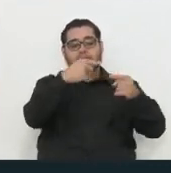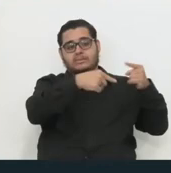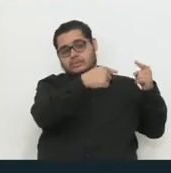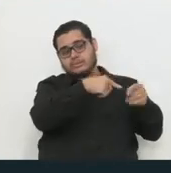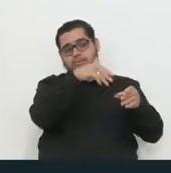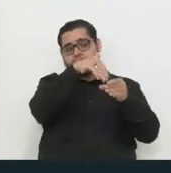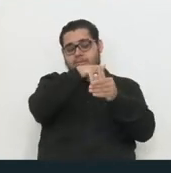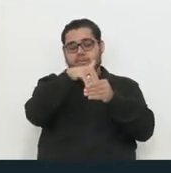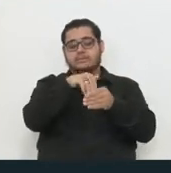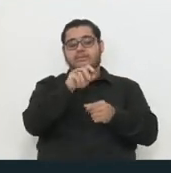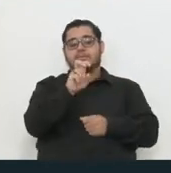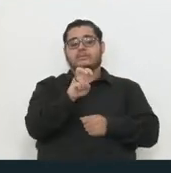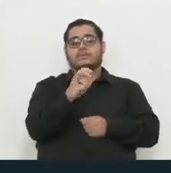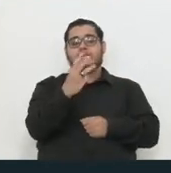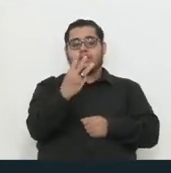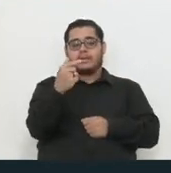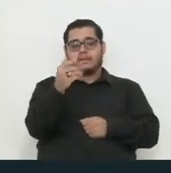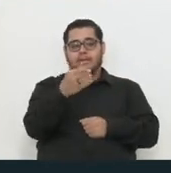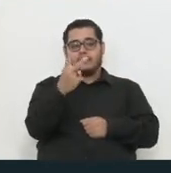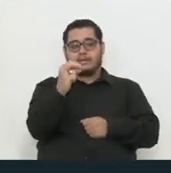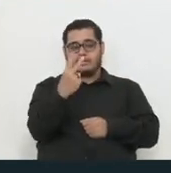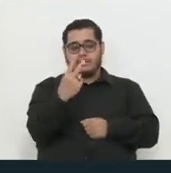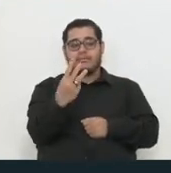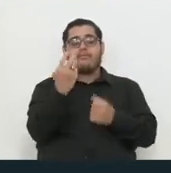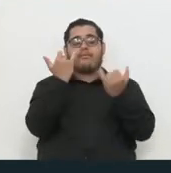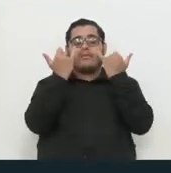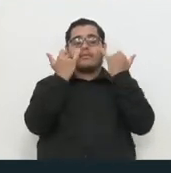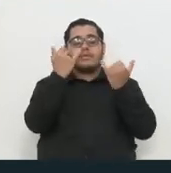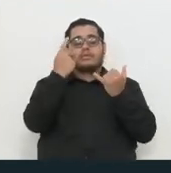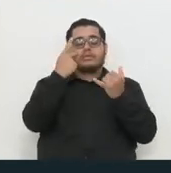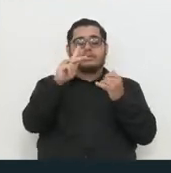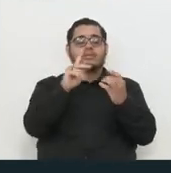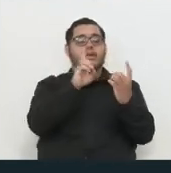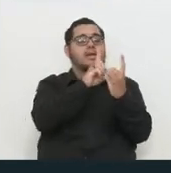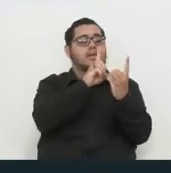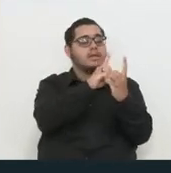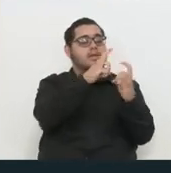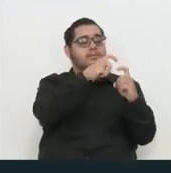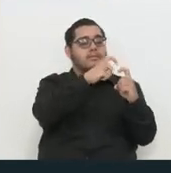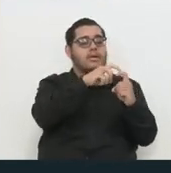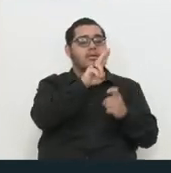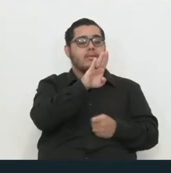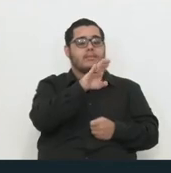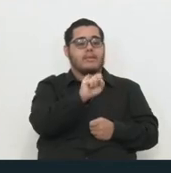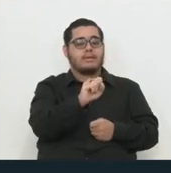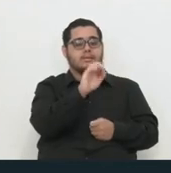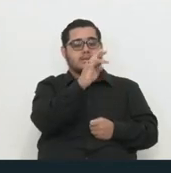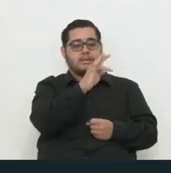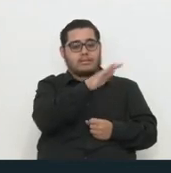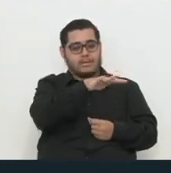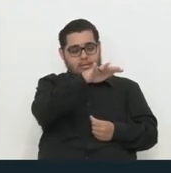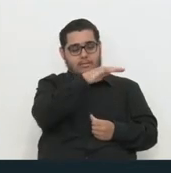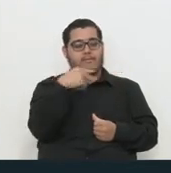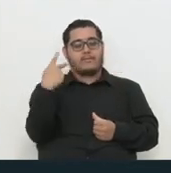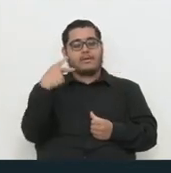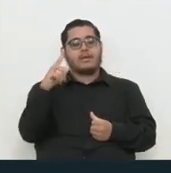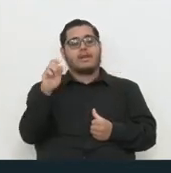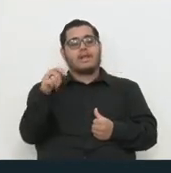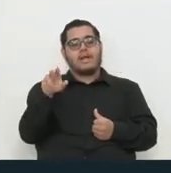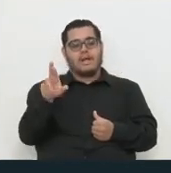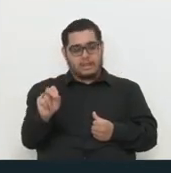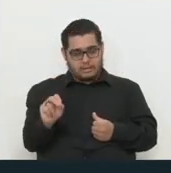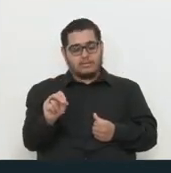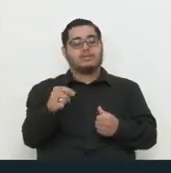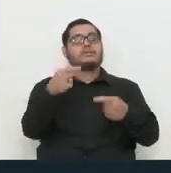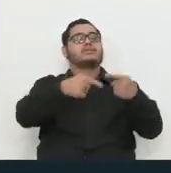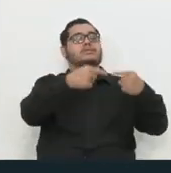requerimento 537 2023 informações sobre o atendimento médico na UBS tá bom outro Vereador autor Vereador Dourado em discussão